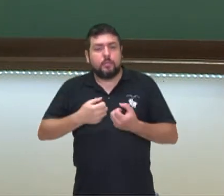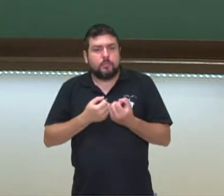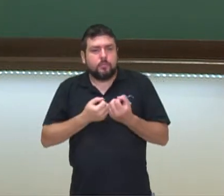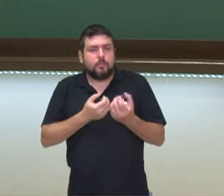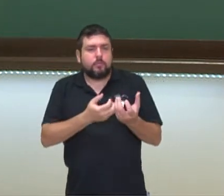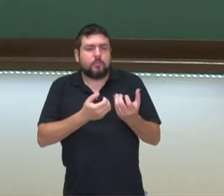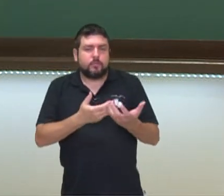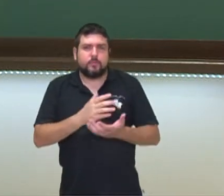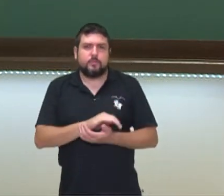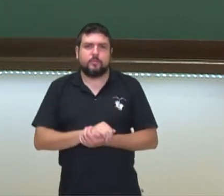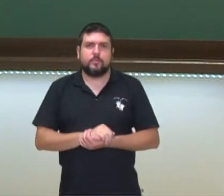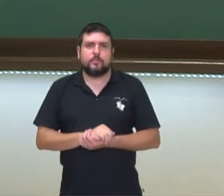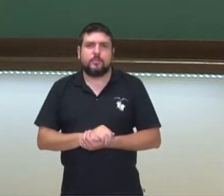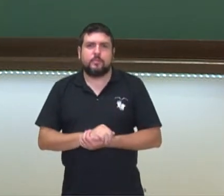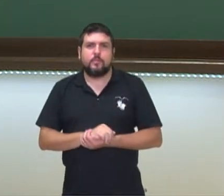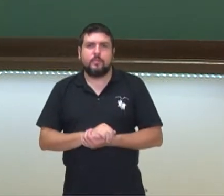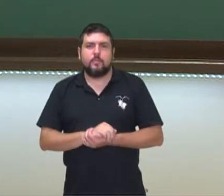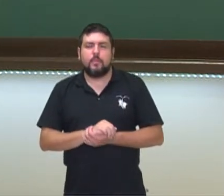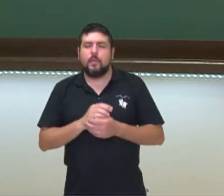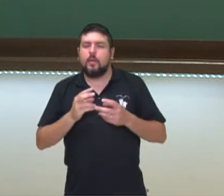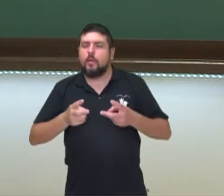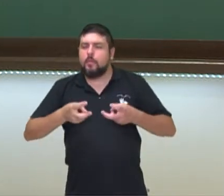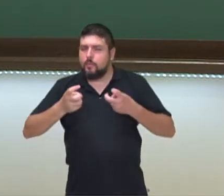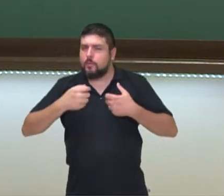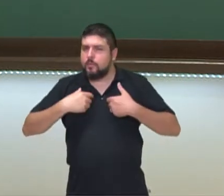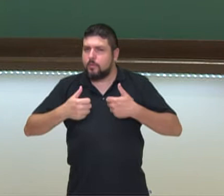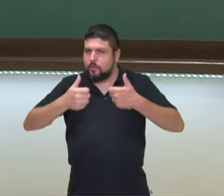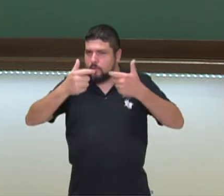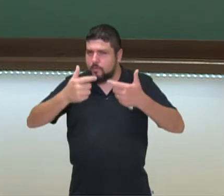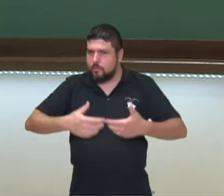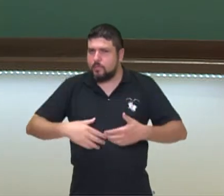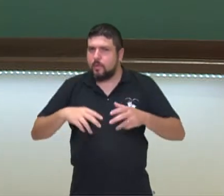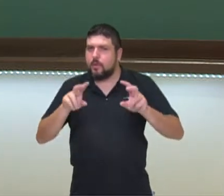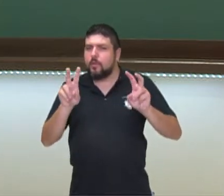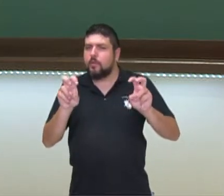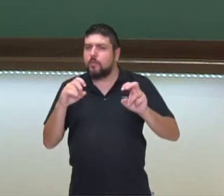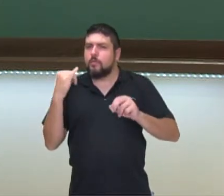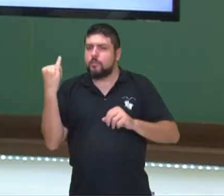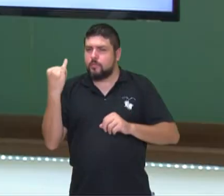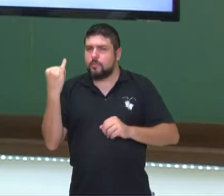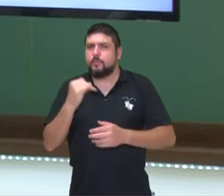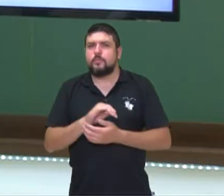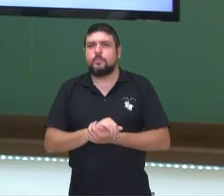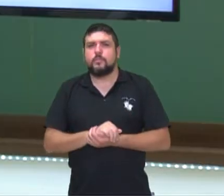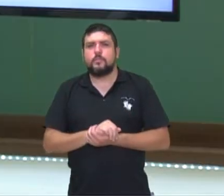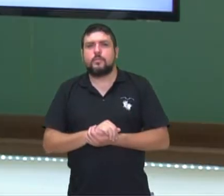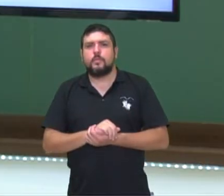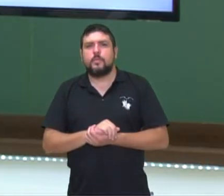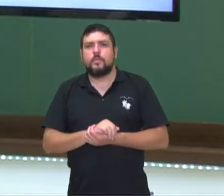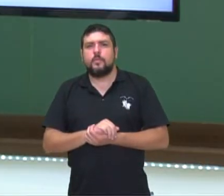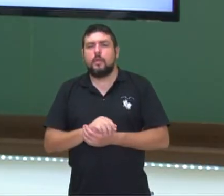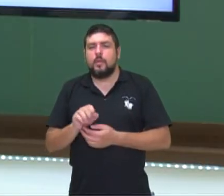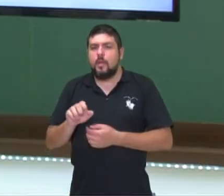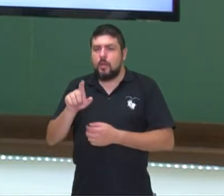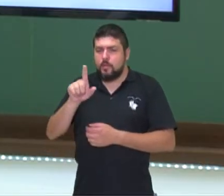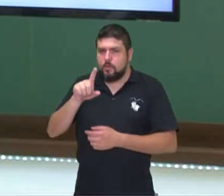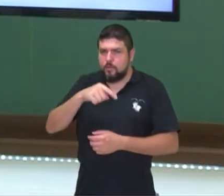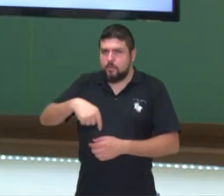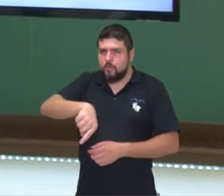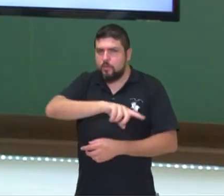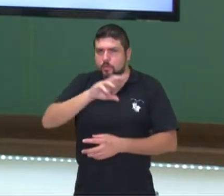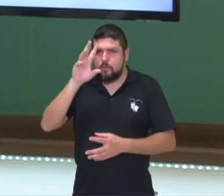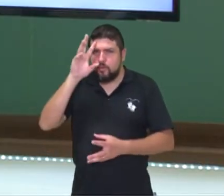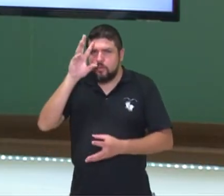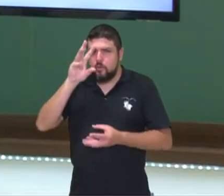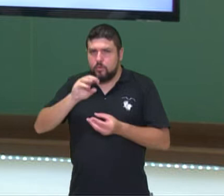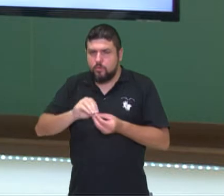pessoas. Então, percebeu que nós vamos falar sobre assuntos muito importantes, olha aí. Nós vamos compreender que os discursos, eles